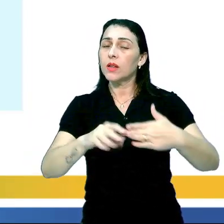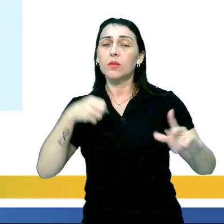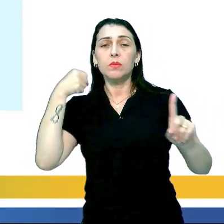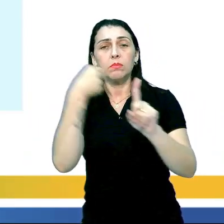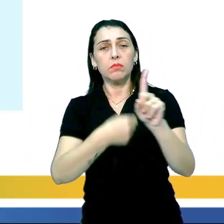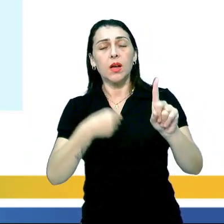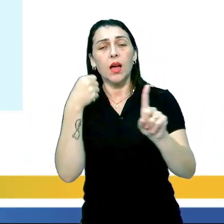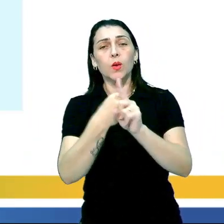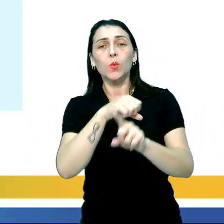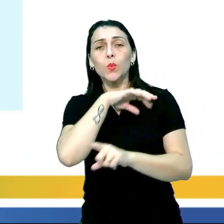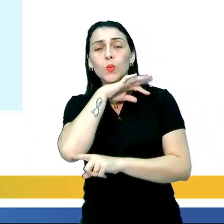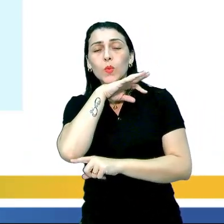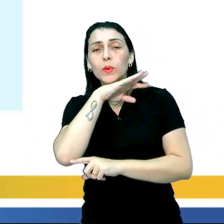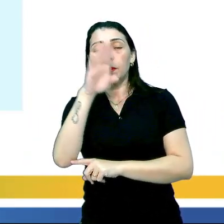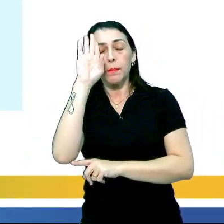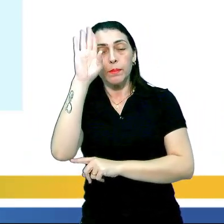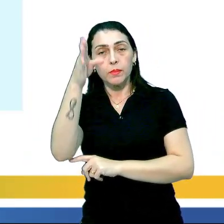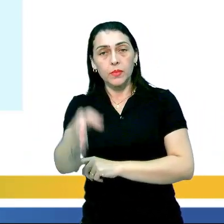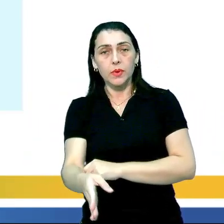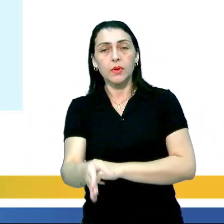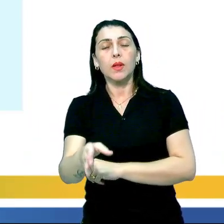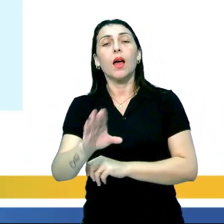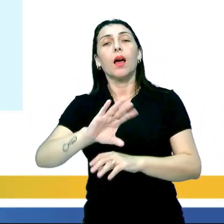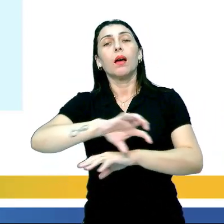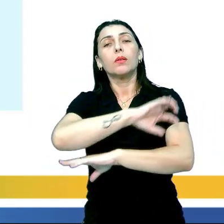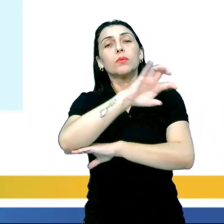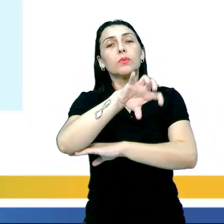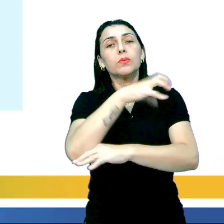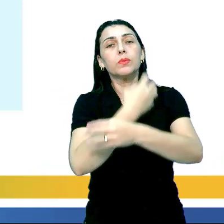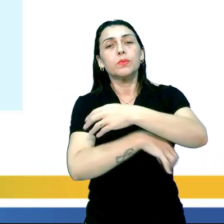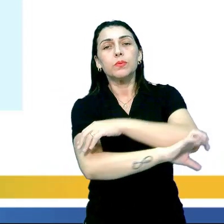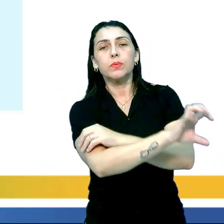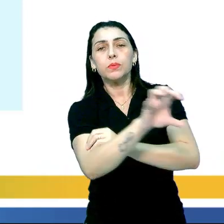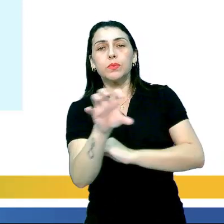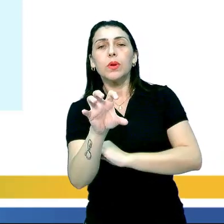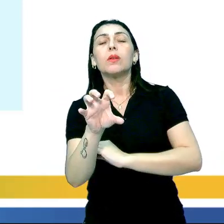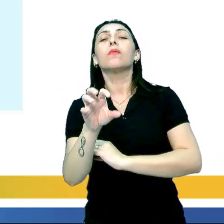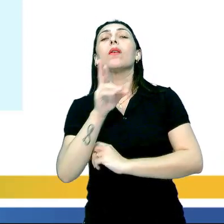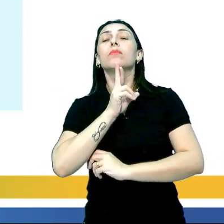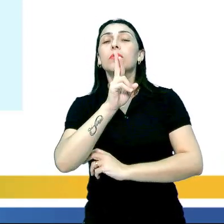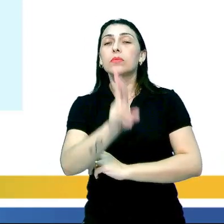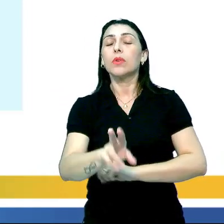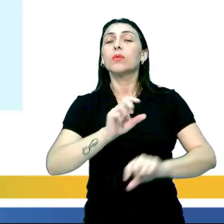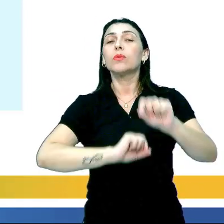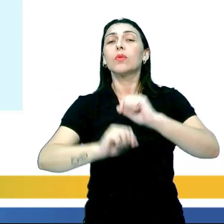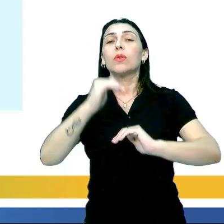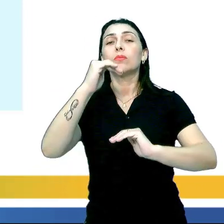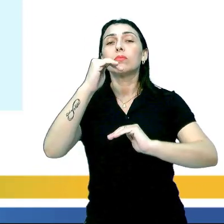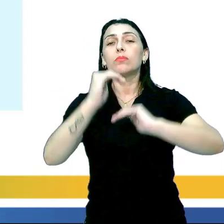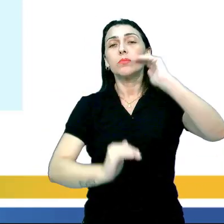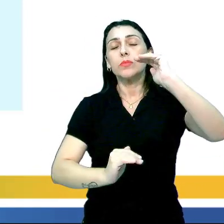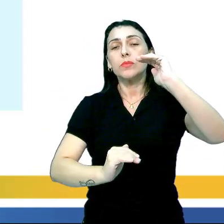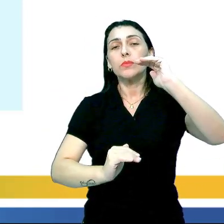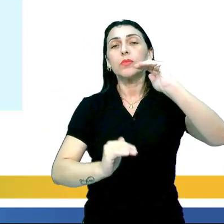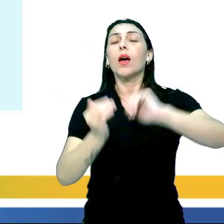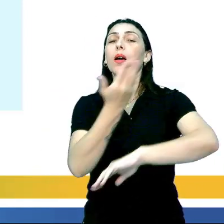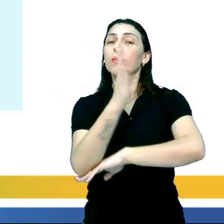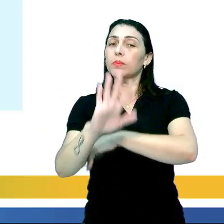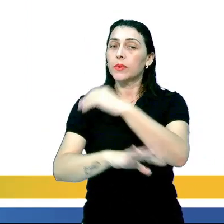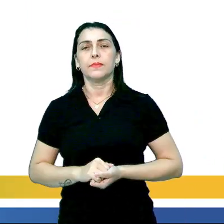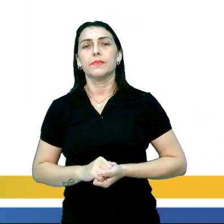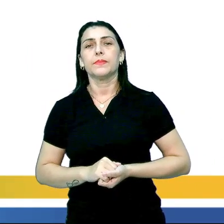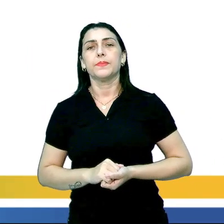impacto negativo, principalmente aos ecossistemas, e vai resultar em um desequilíbrio